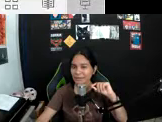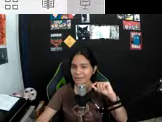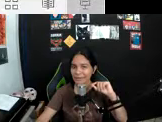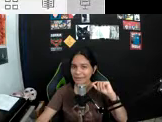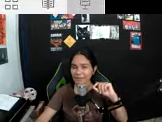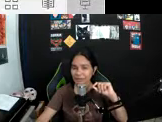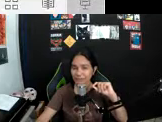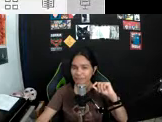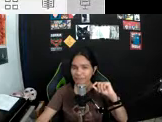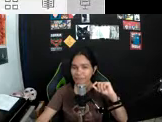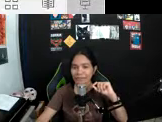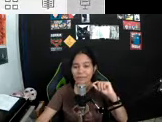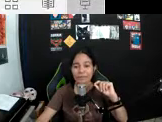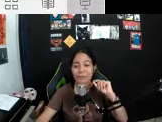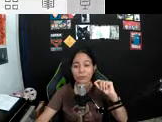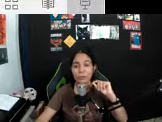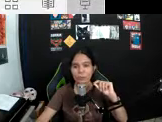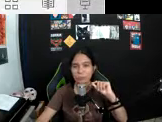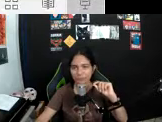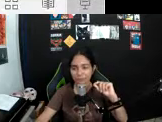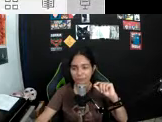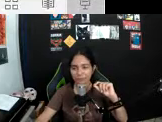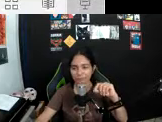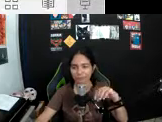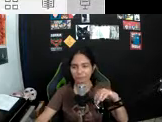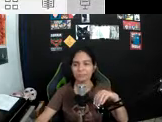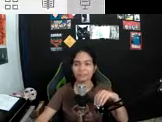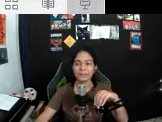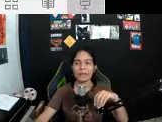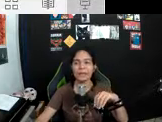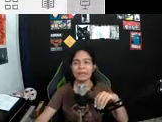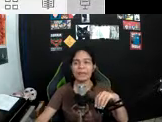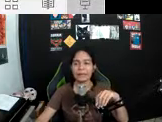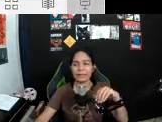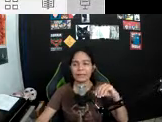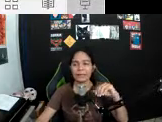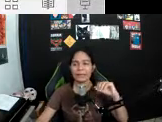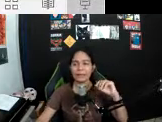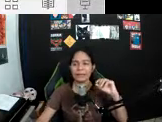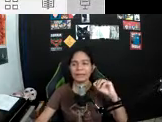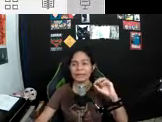de 2017. A gente já está em 2020.